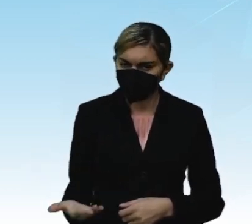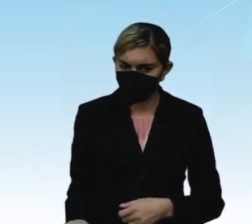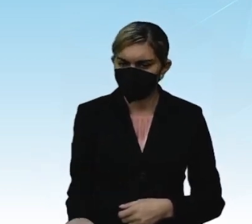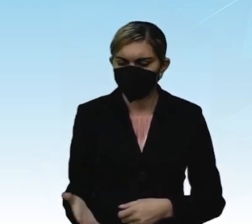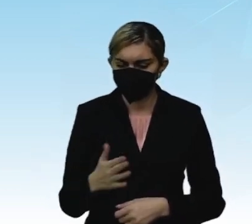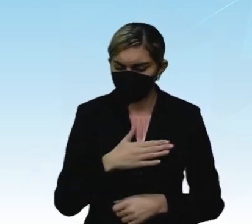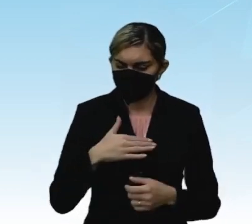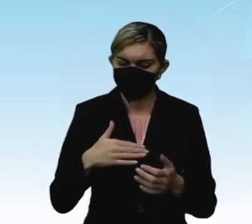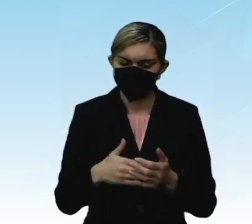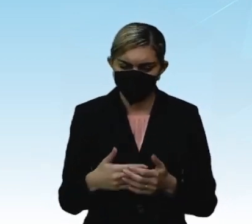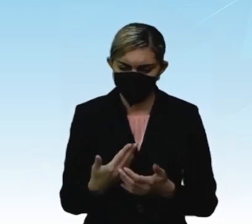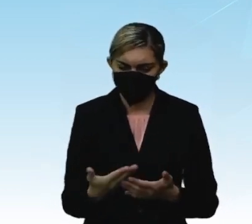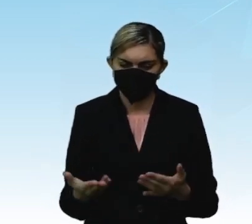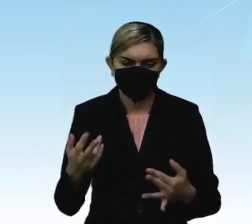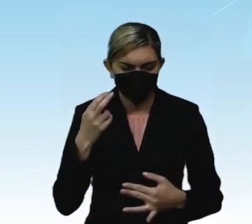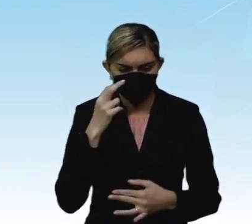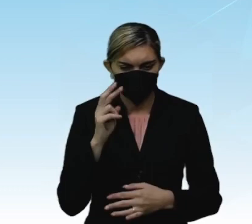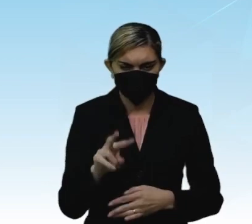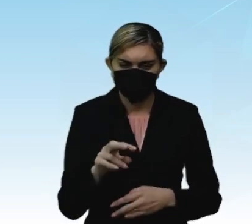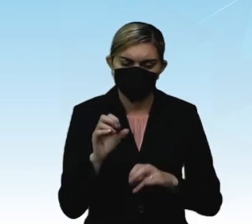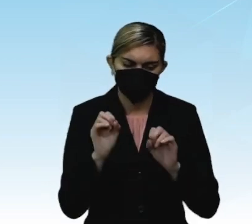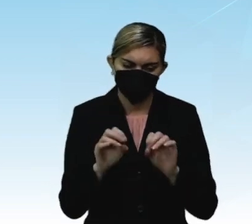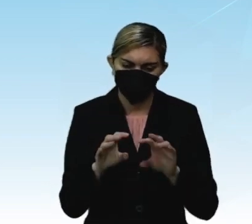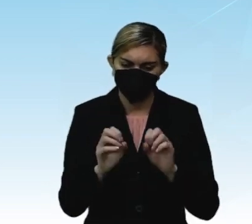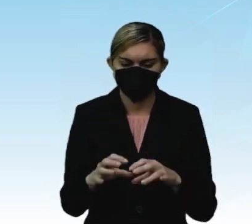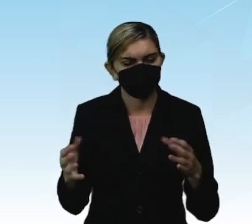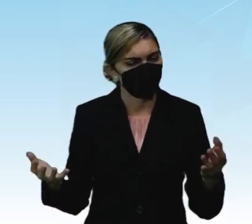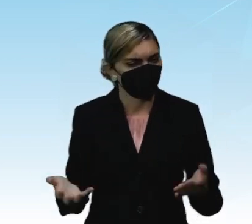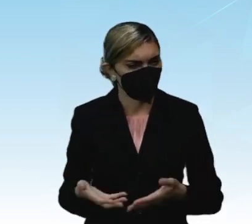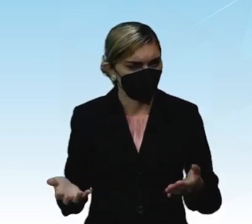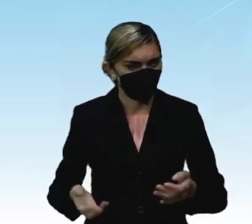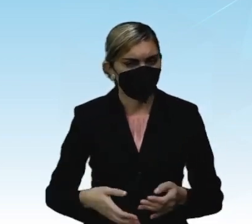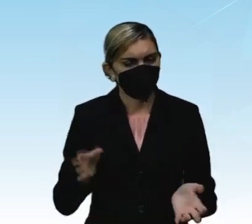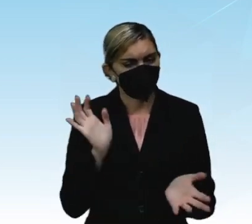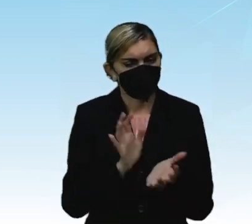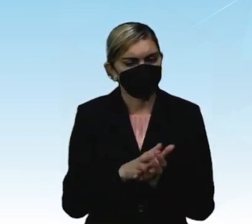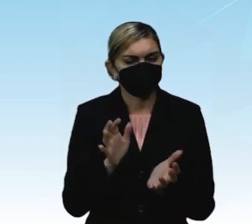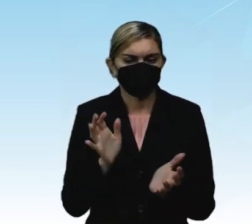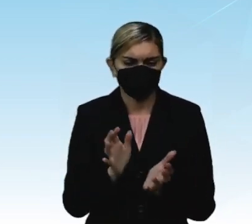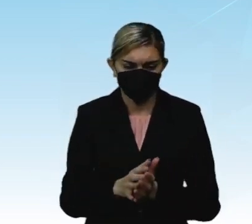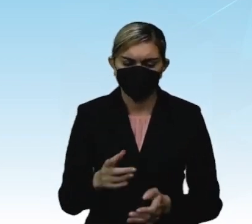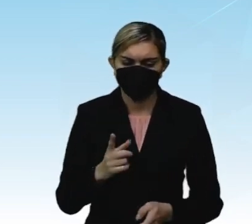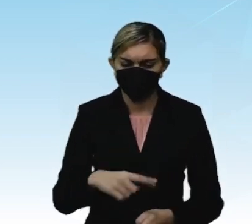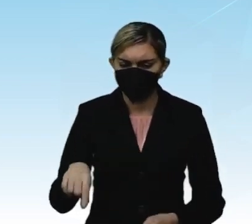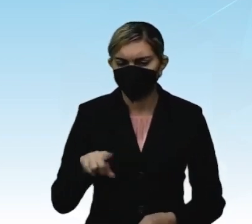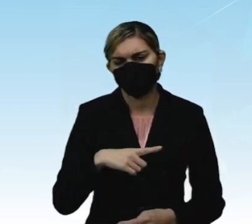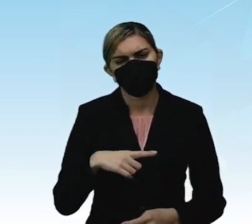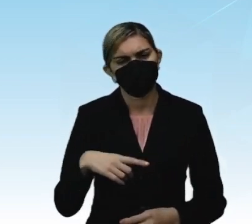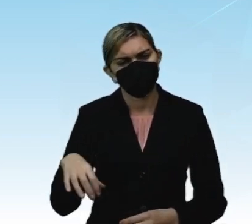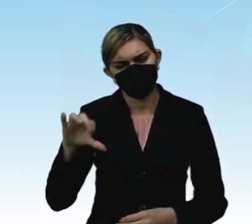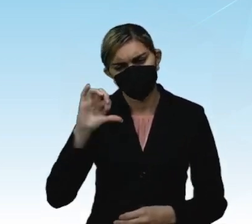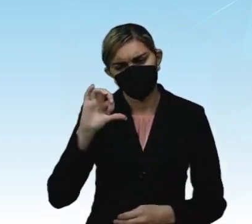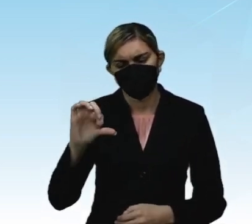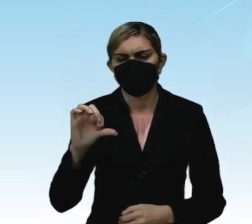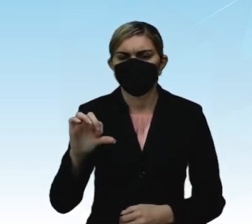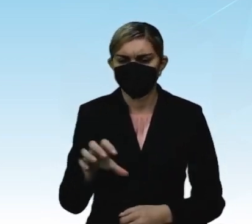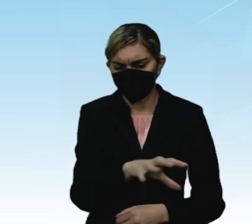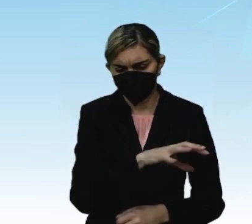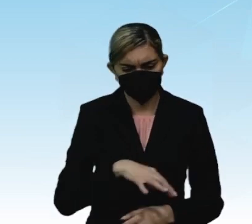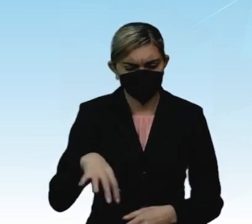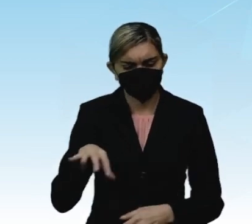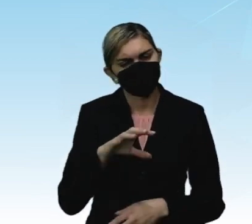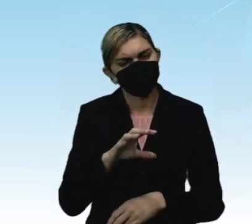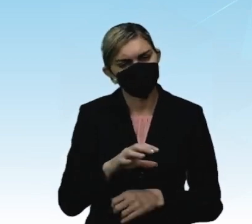Então, tudo isso a gente viu na nossa aula de hoje. Pernambuco, gente, Pernambuco tem 9 ainda